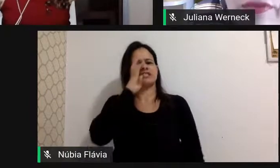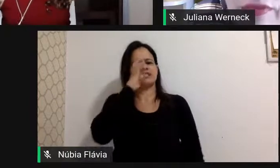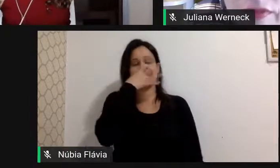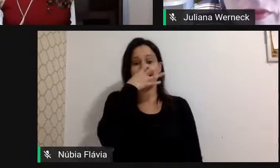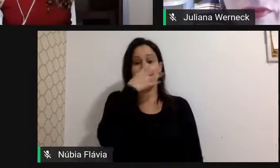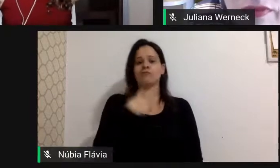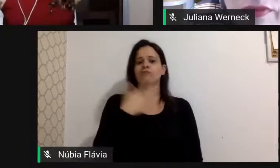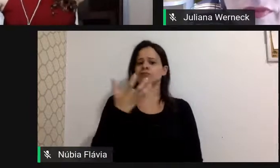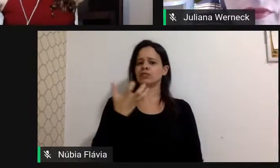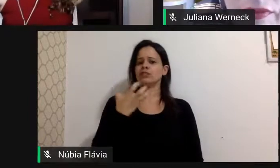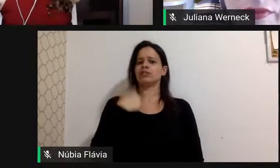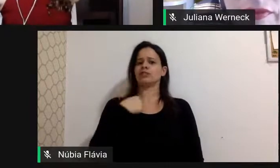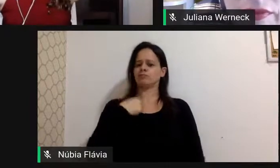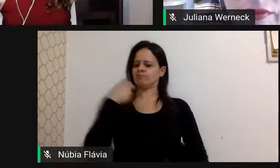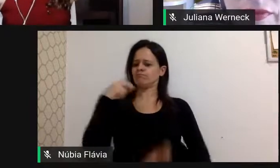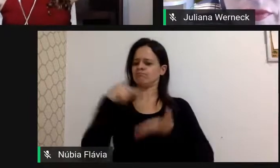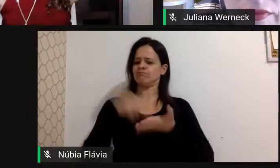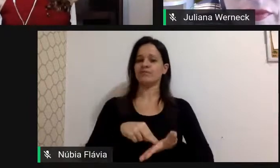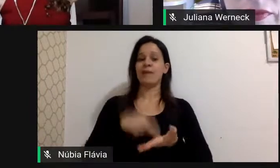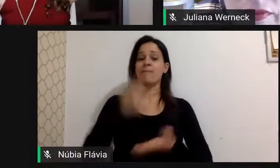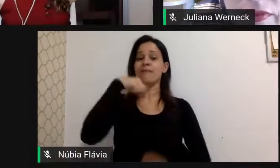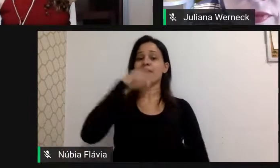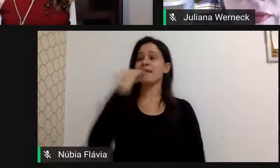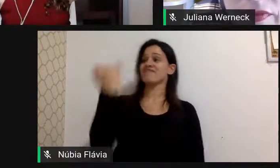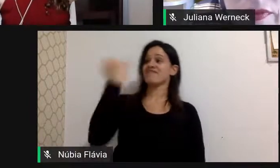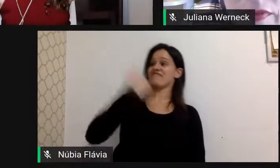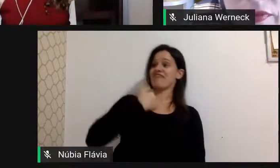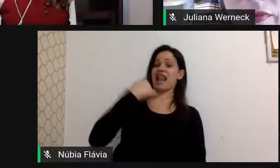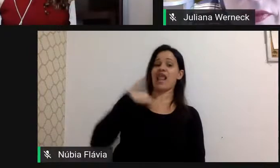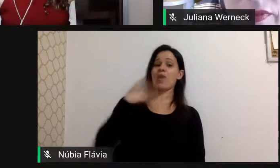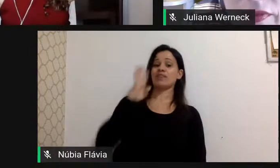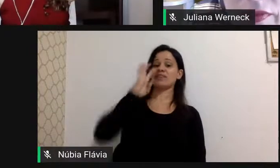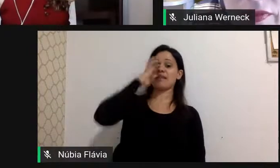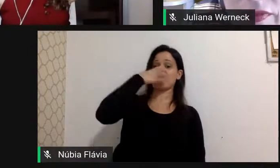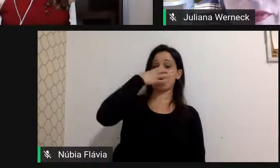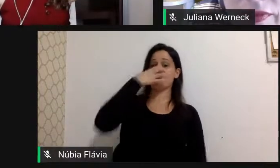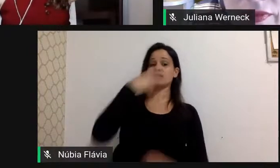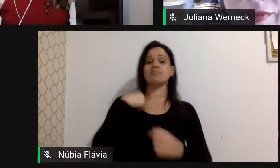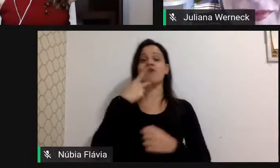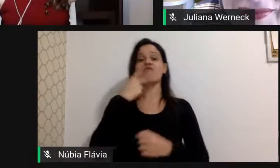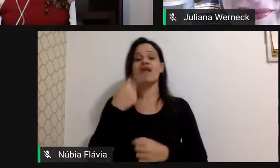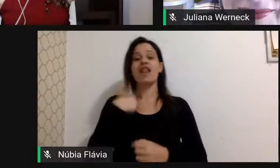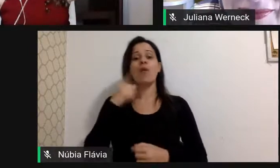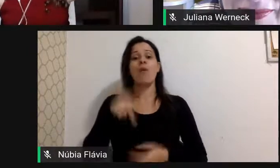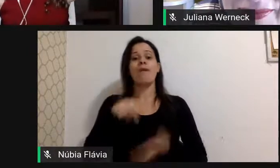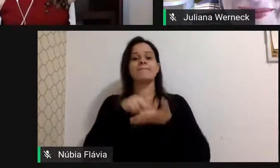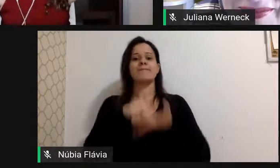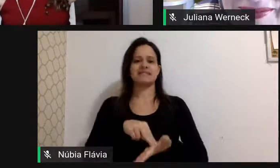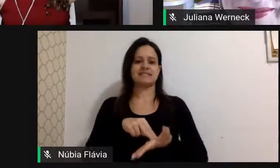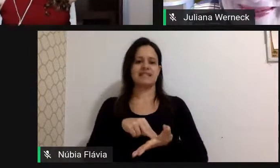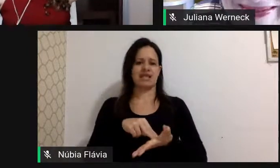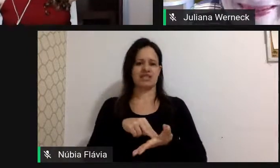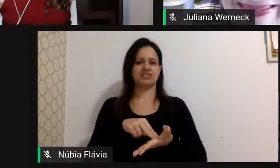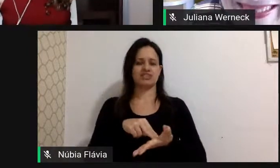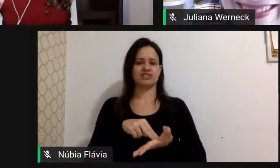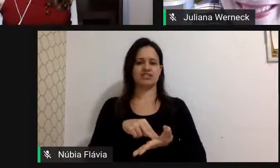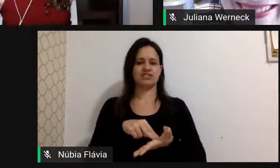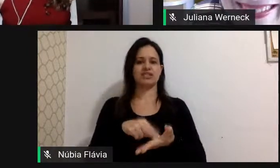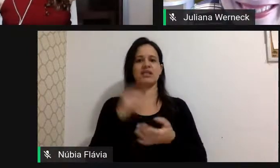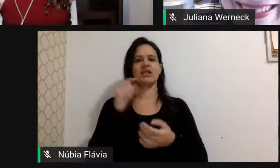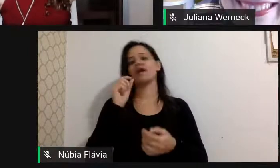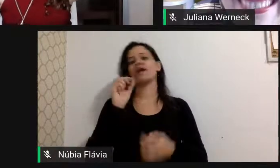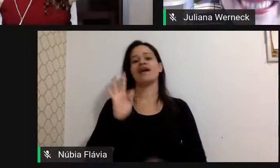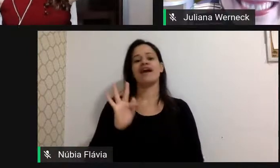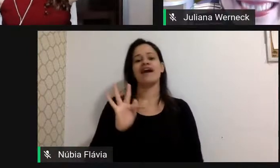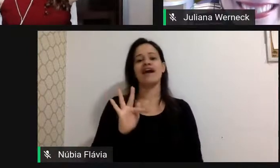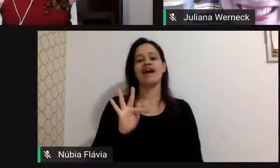queria. Quando eu tinha, acho que 11 anos, era bem criança, surgiu a fanfarra do meu município. Não sei se vocês conhecem fanfarra. Fanfarra